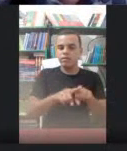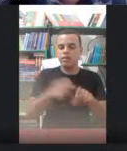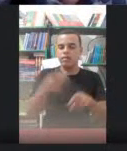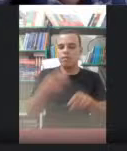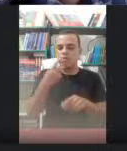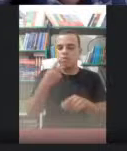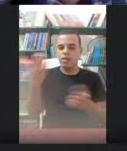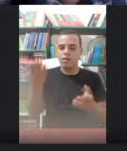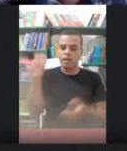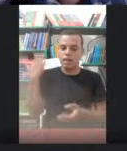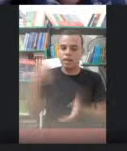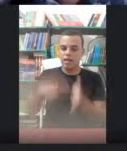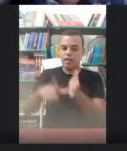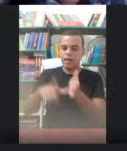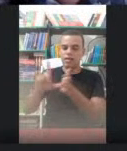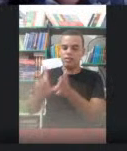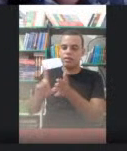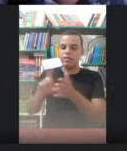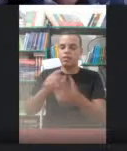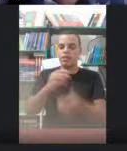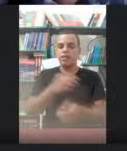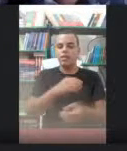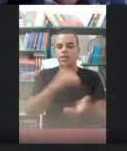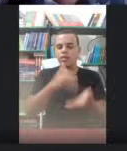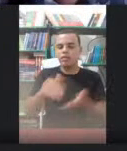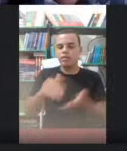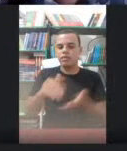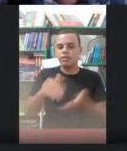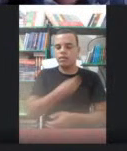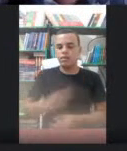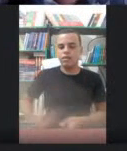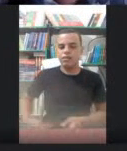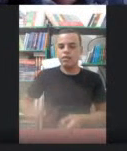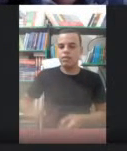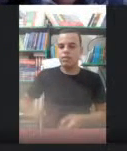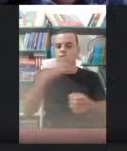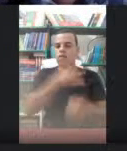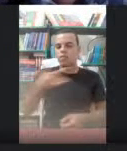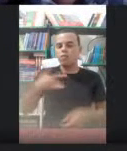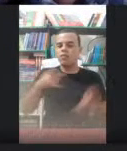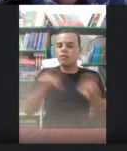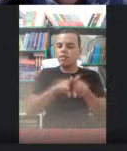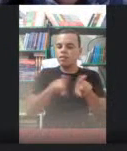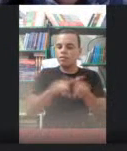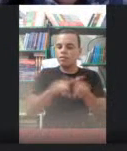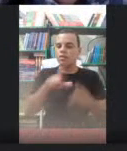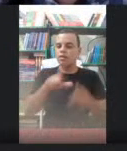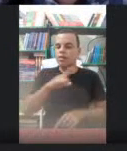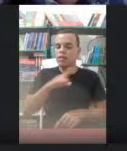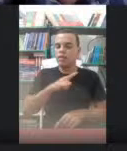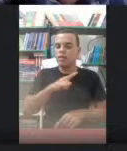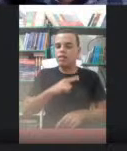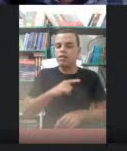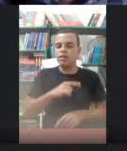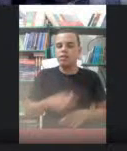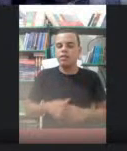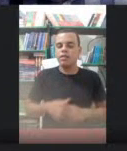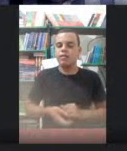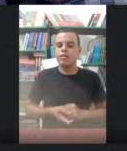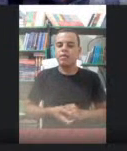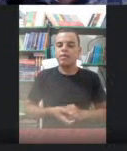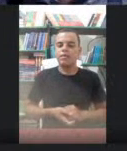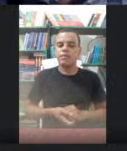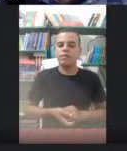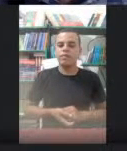de tecnologia leve em saúde, então nós precisamos conquistar espaços para que essa política ela seja